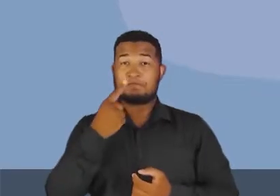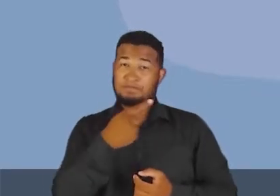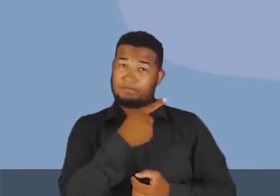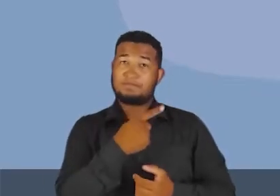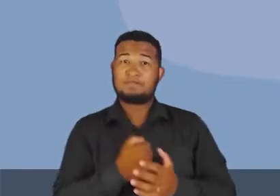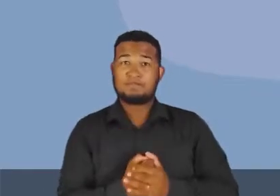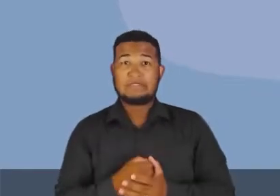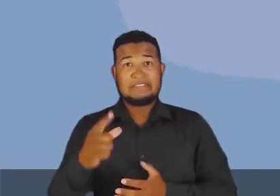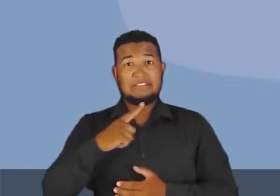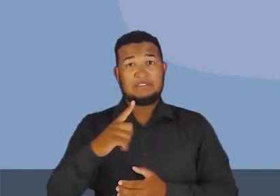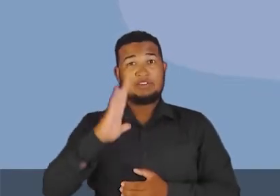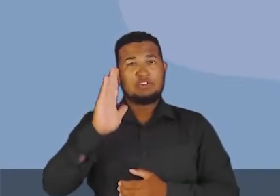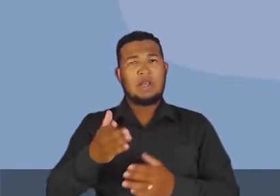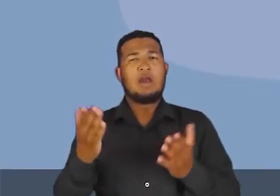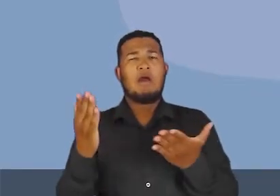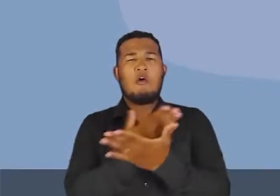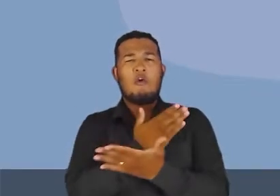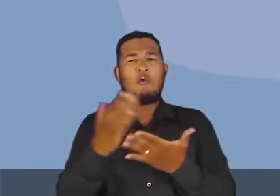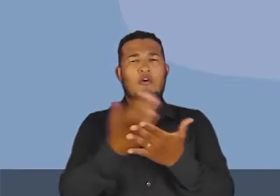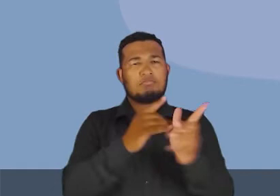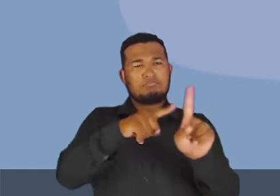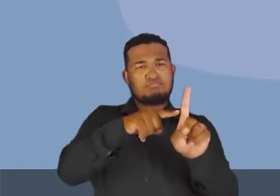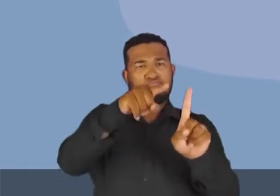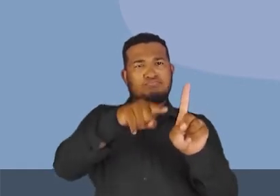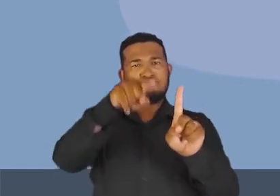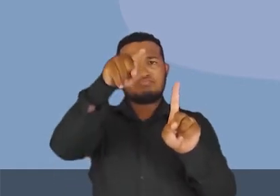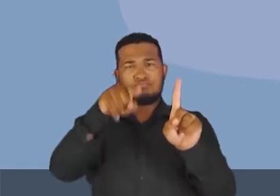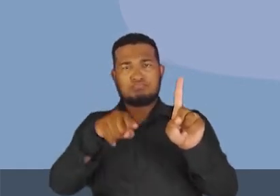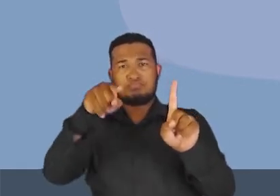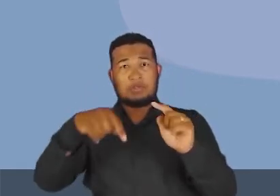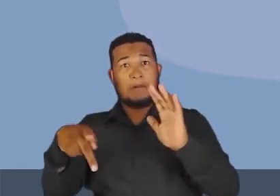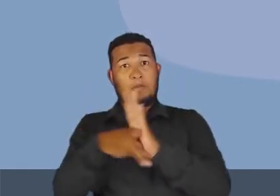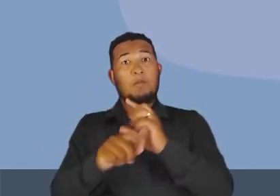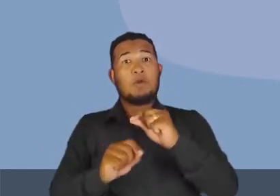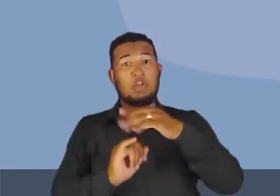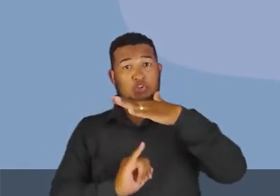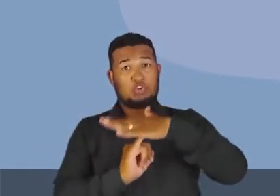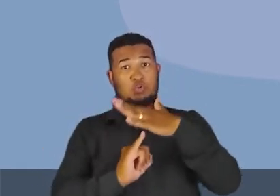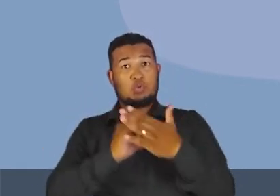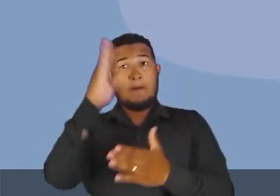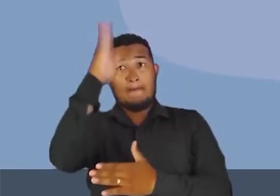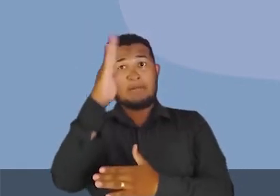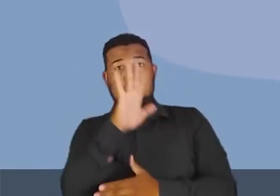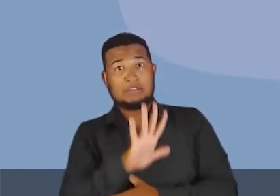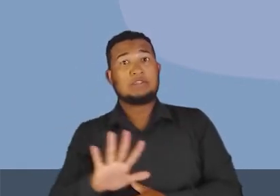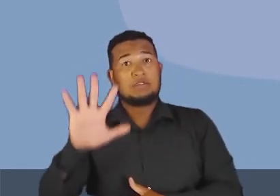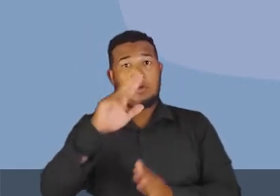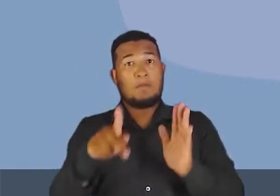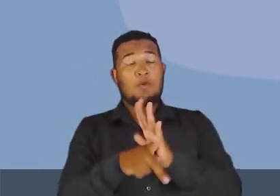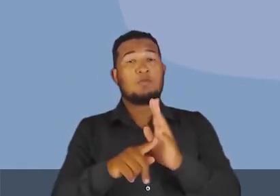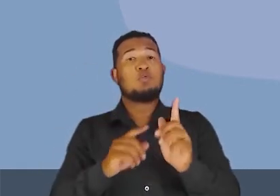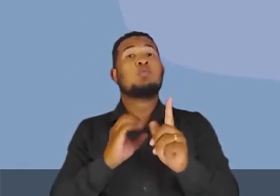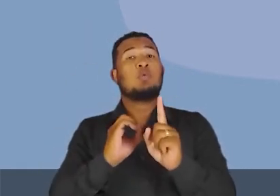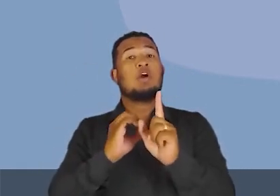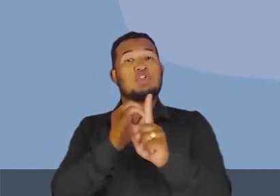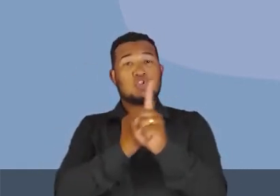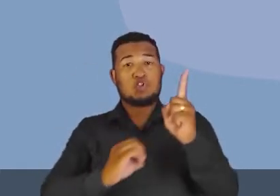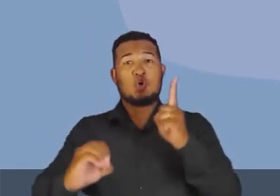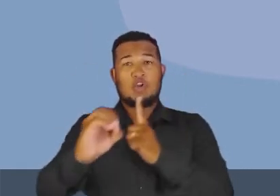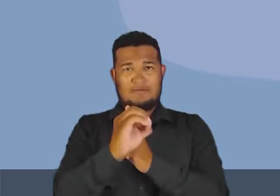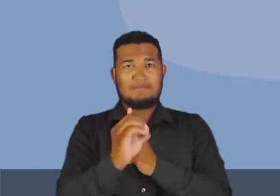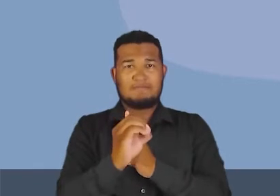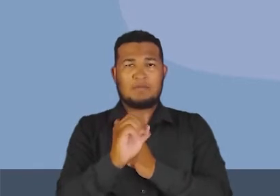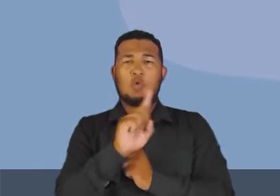gente trouxe algumas estatísticas para vocês do Instituto Brasileiro de Geografia e Estatística, do IBGE.